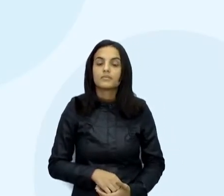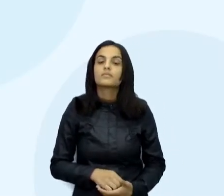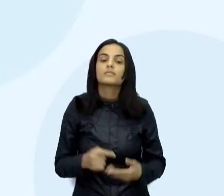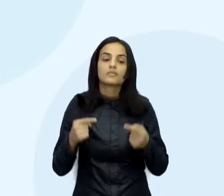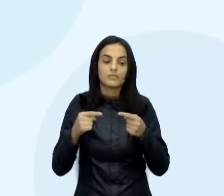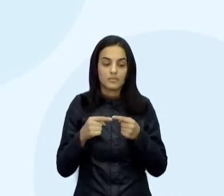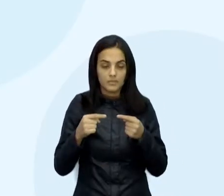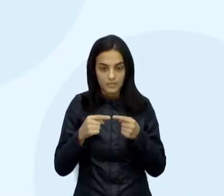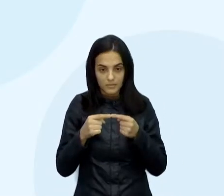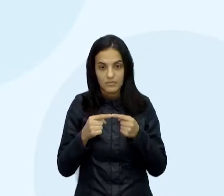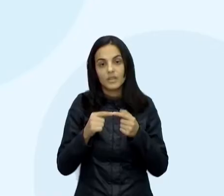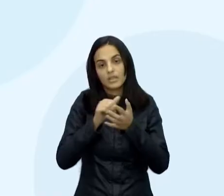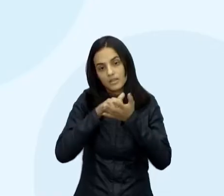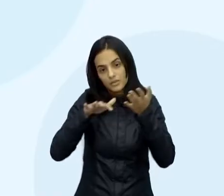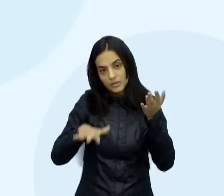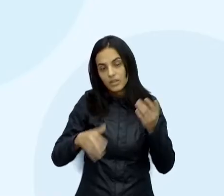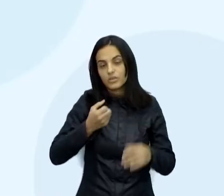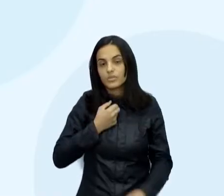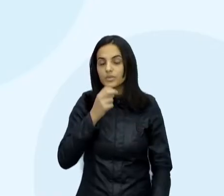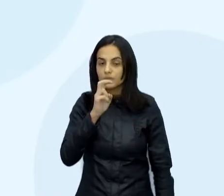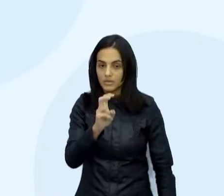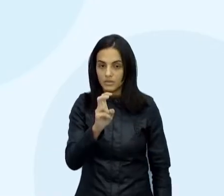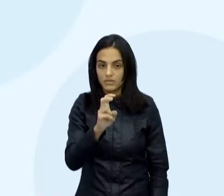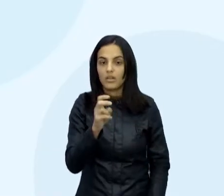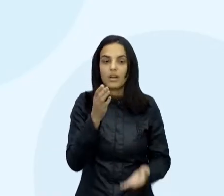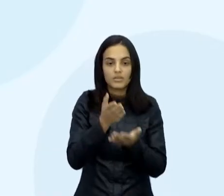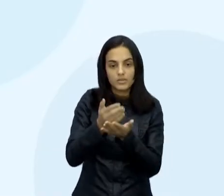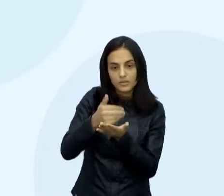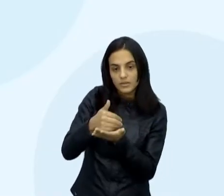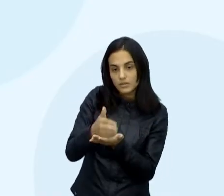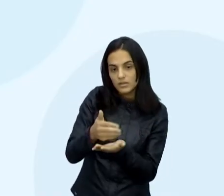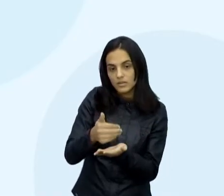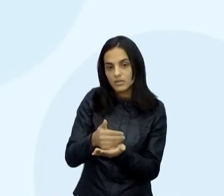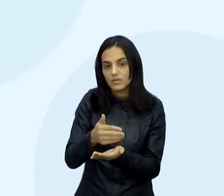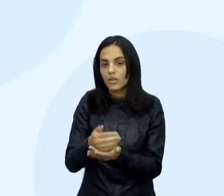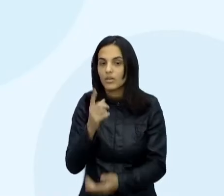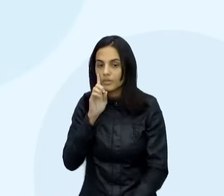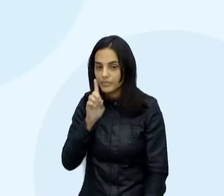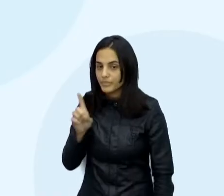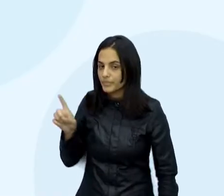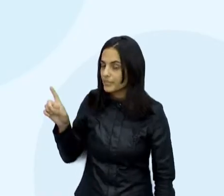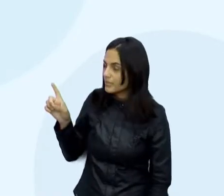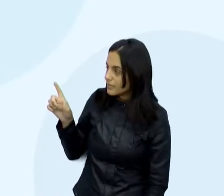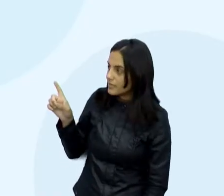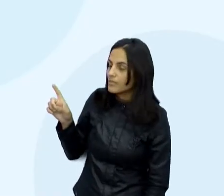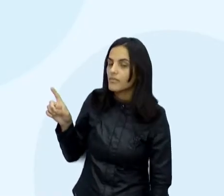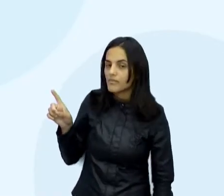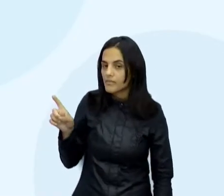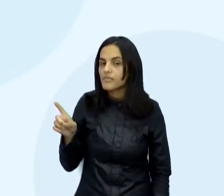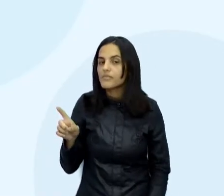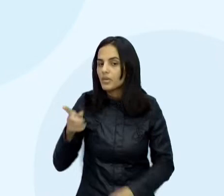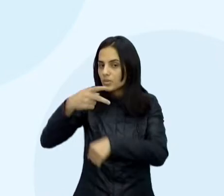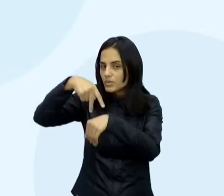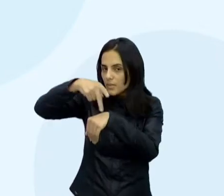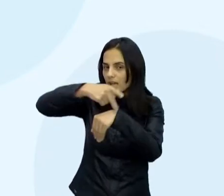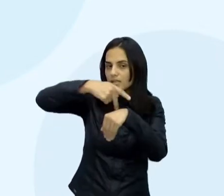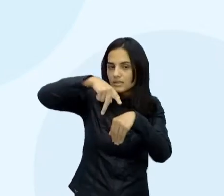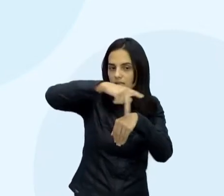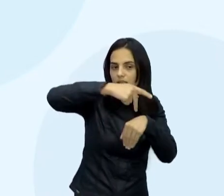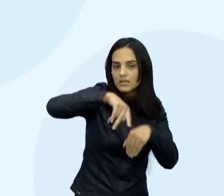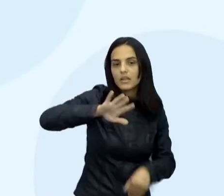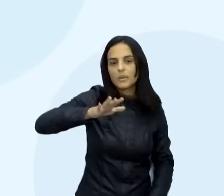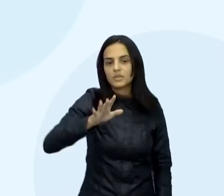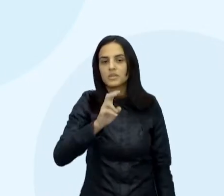faz de novo parte dessa atividade 5, né, a divisão das placas tectônicas, né. Nós temos aí em torno de